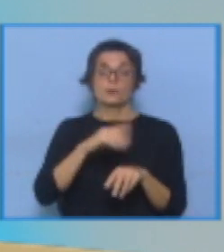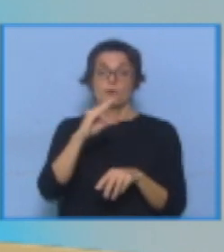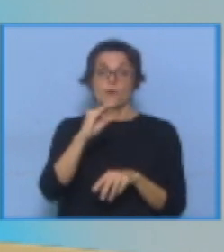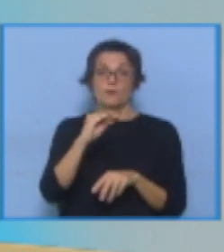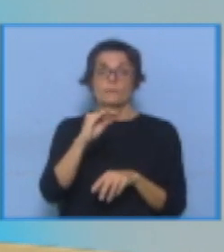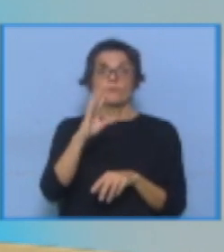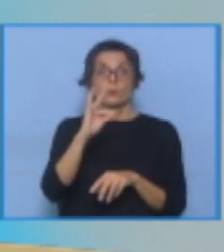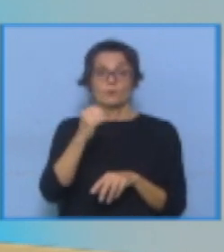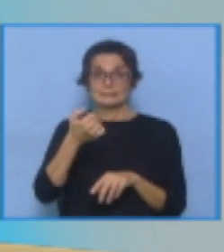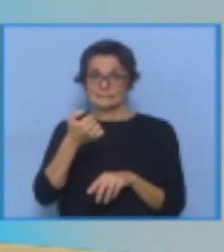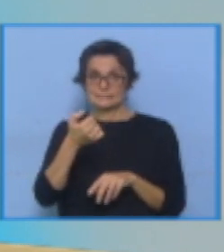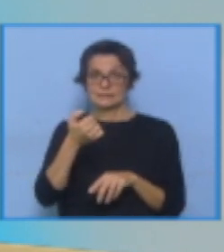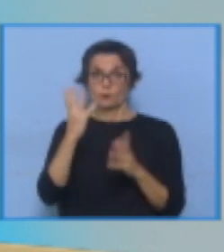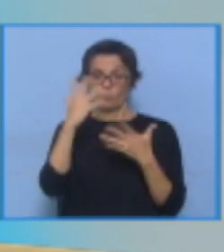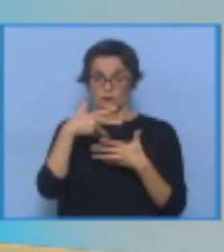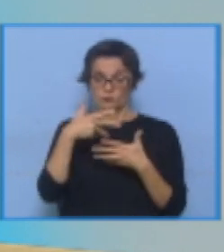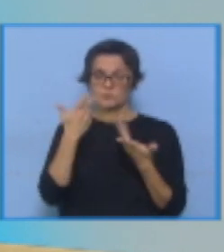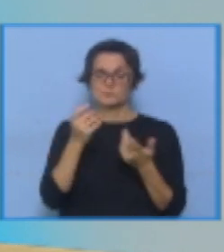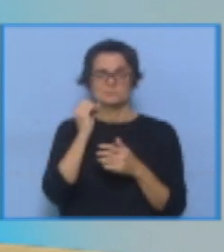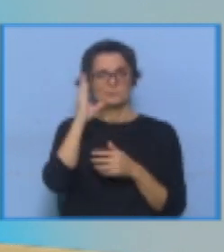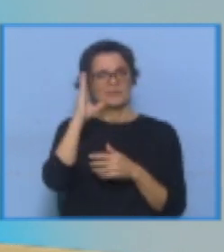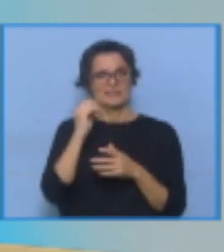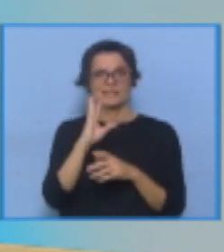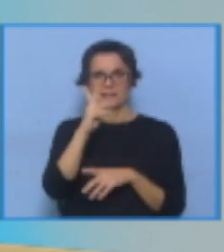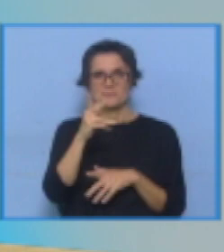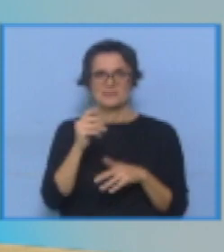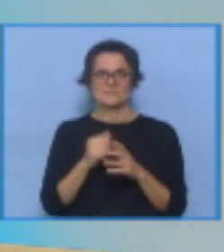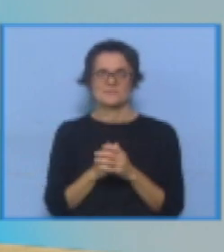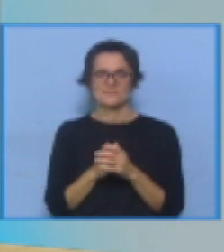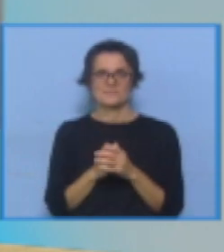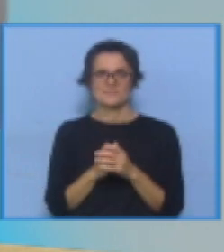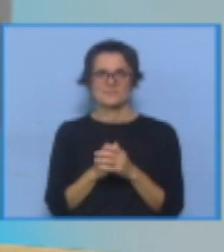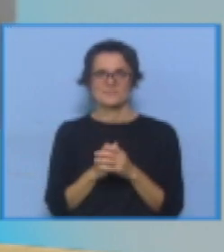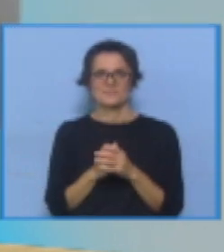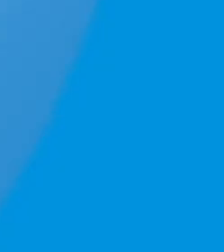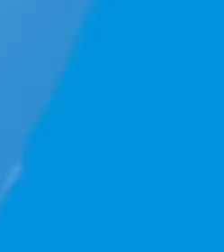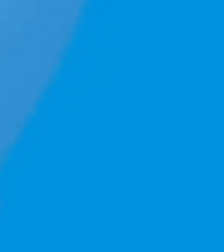pelas 22h45. Tenha então uma muito boa tarde e até amanhã, se Deus quiser.